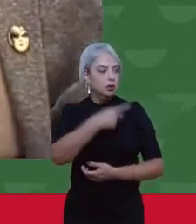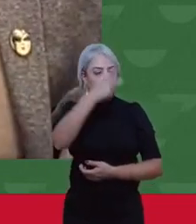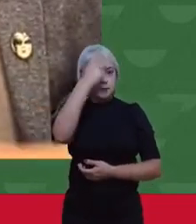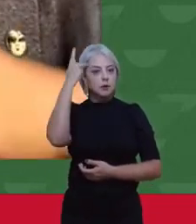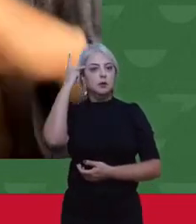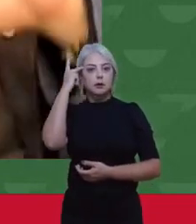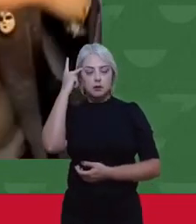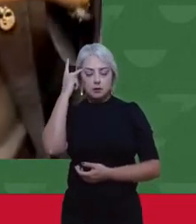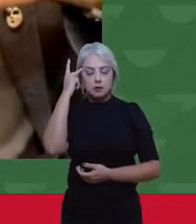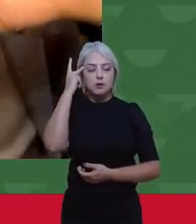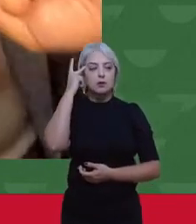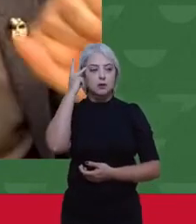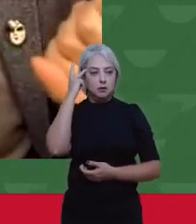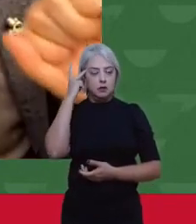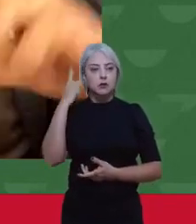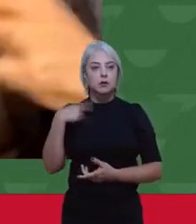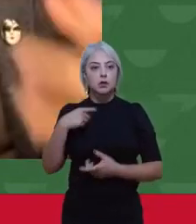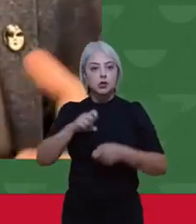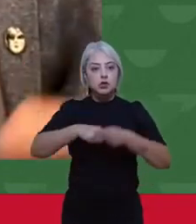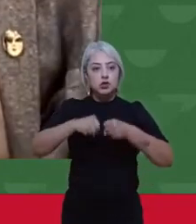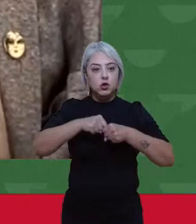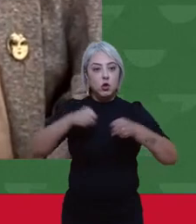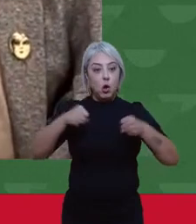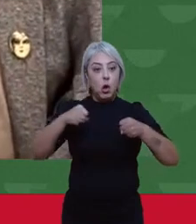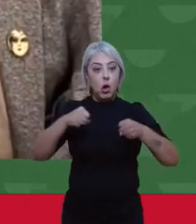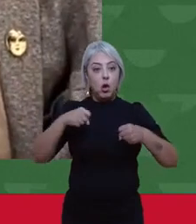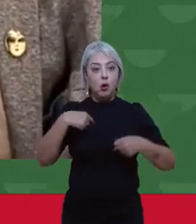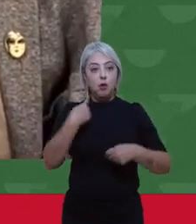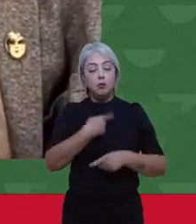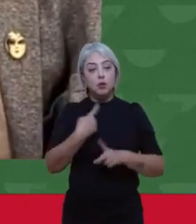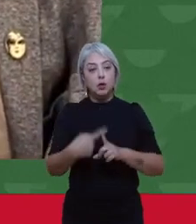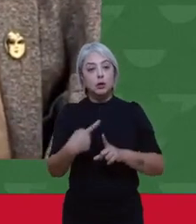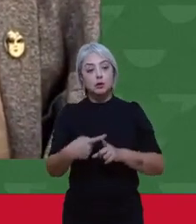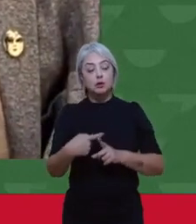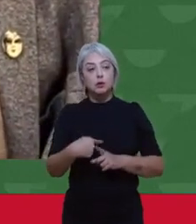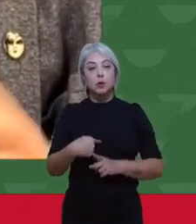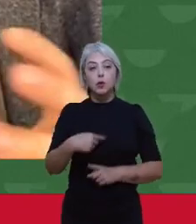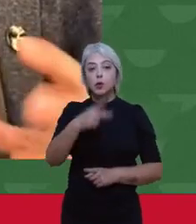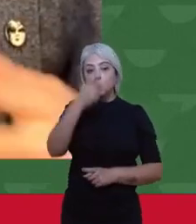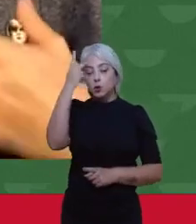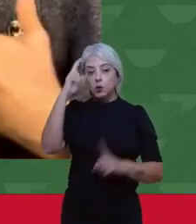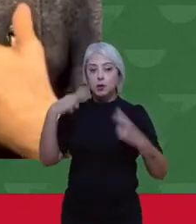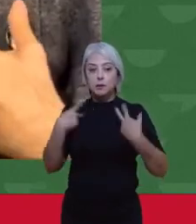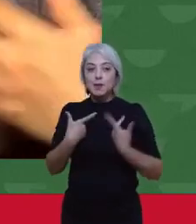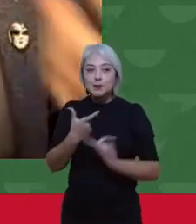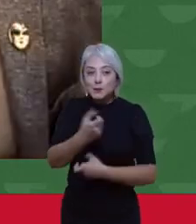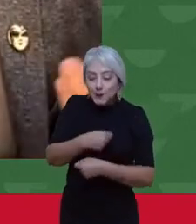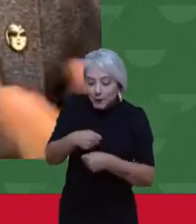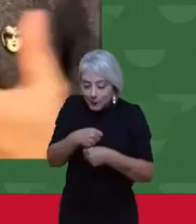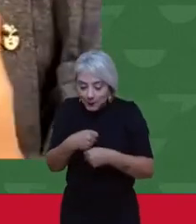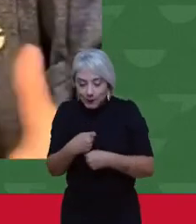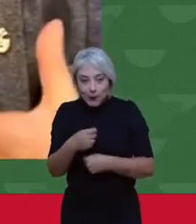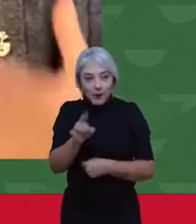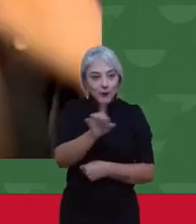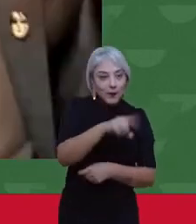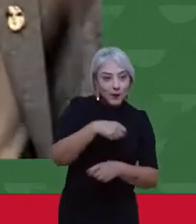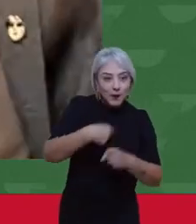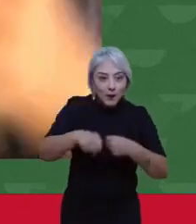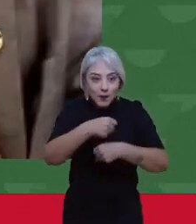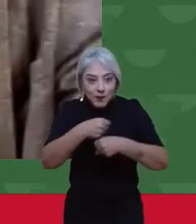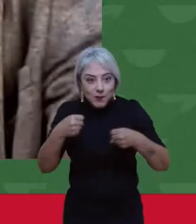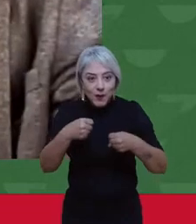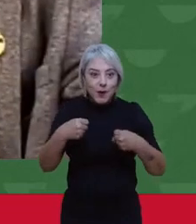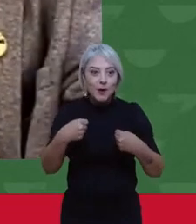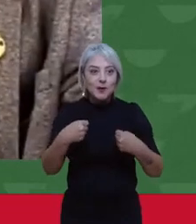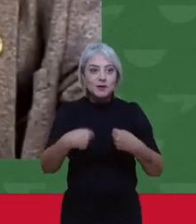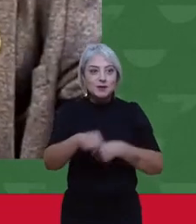nós todos, e nós no sentido de nó, porque todo ser humano é um nó. Todos nós somos nozes, digamos